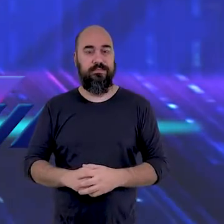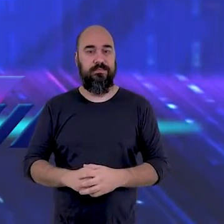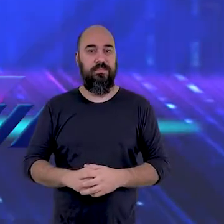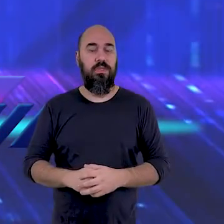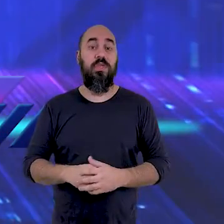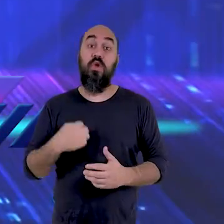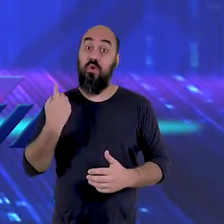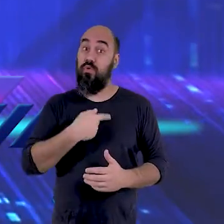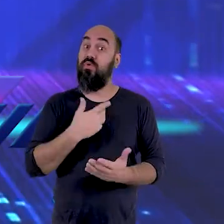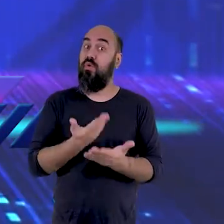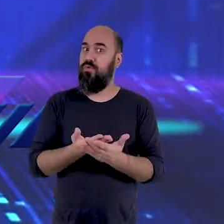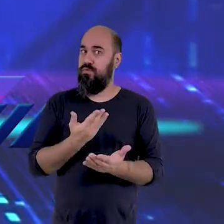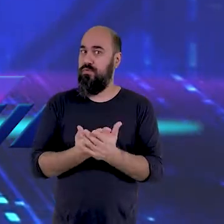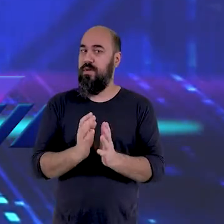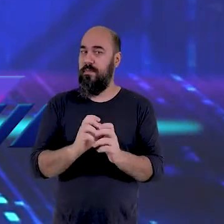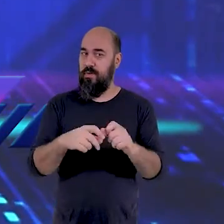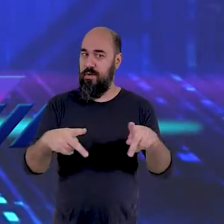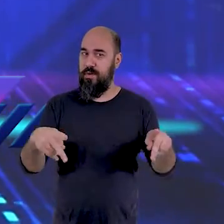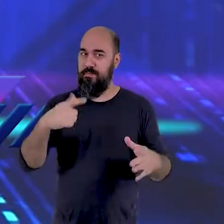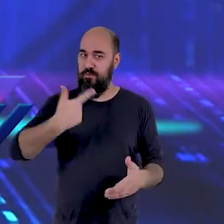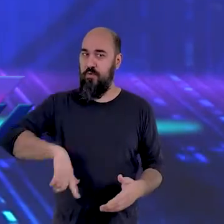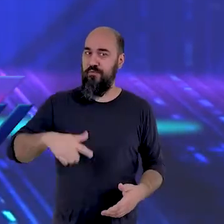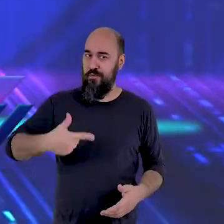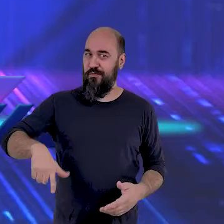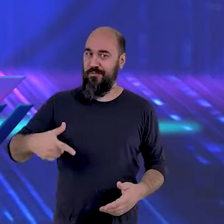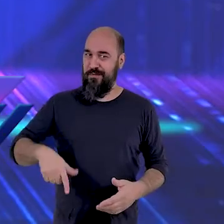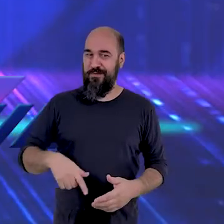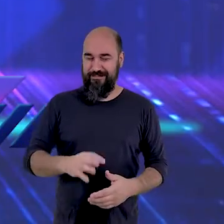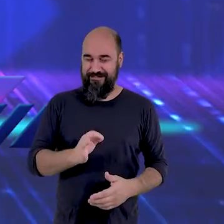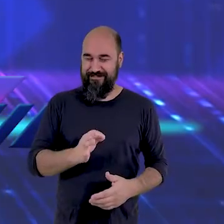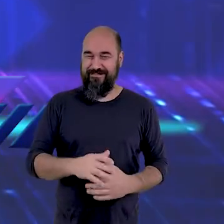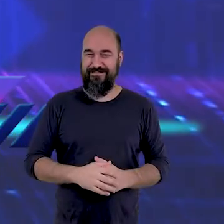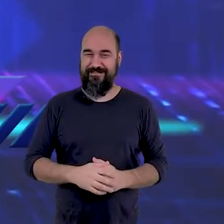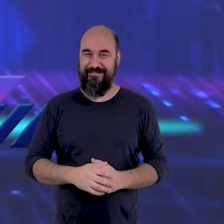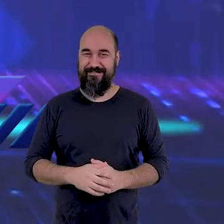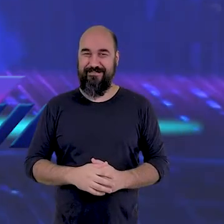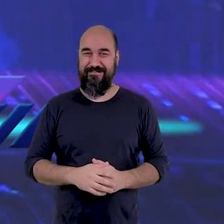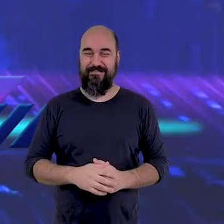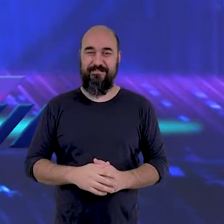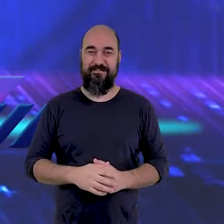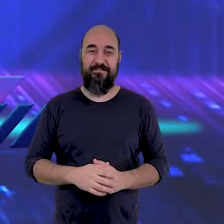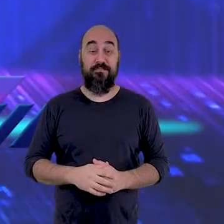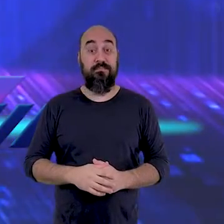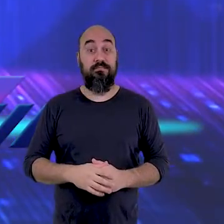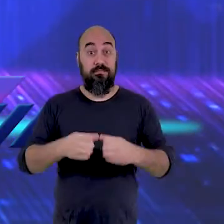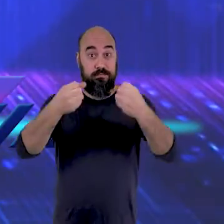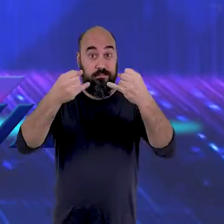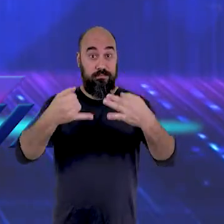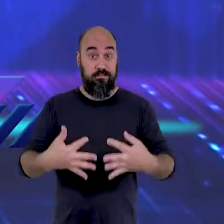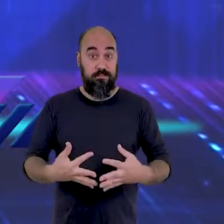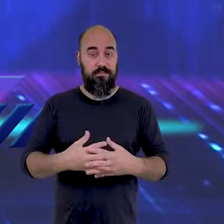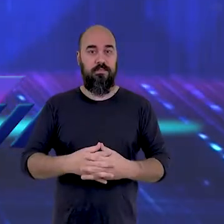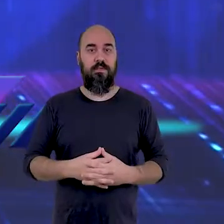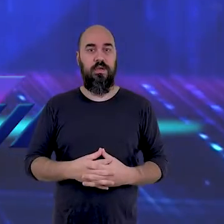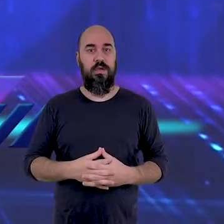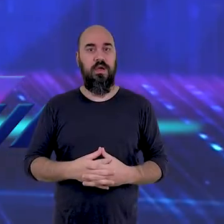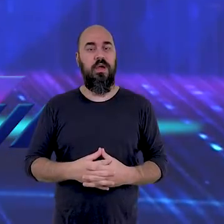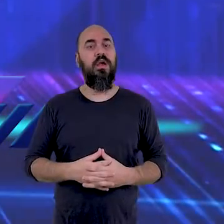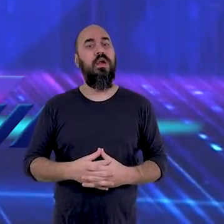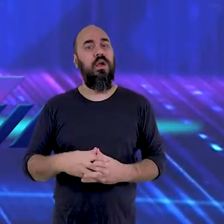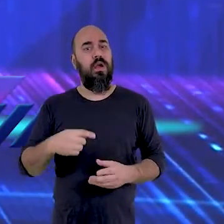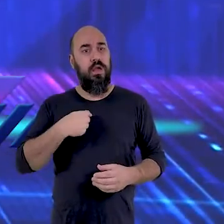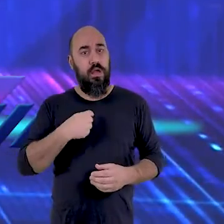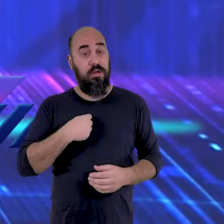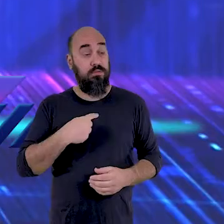mais estudamos aqui no Arena do Futuro. Apocalipse 11, 3 diz assim: darei às